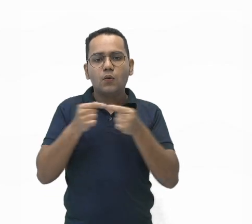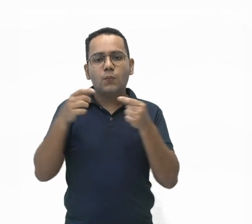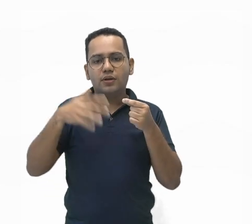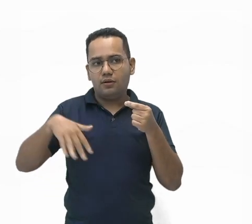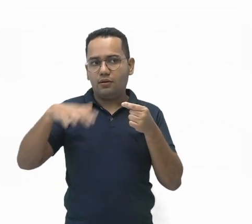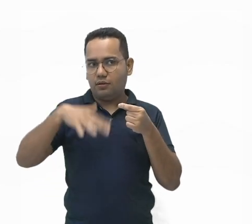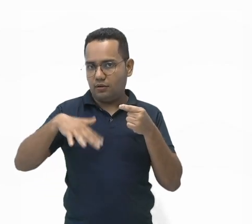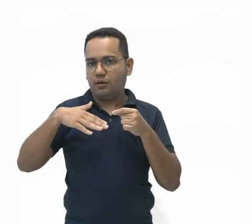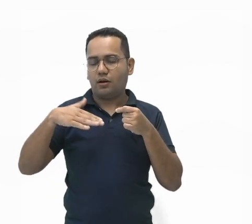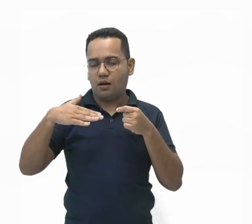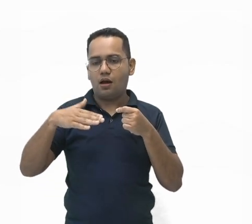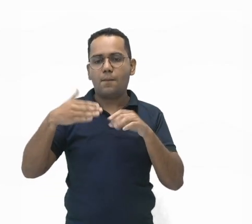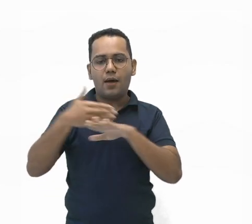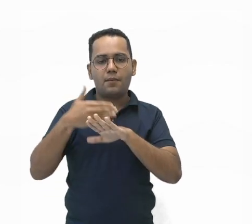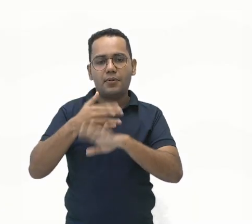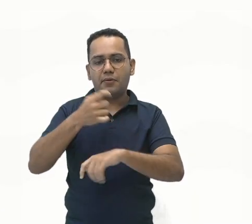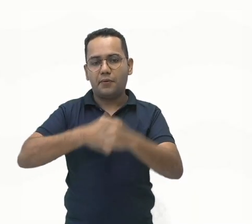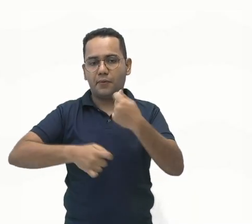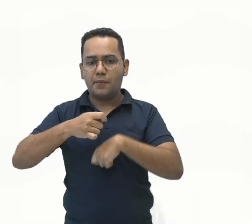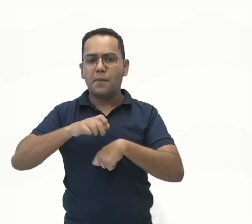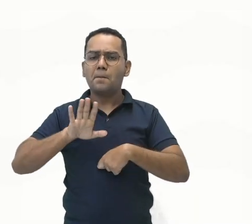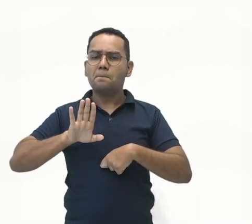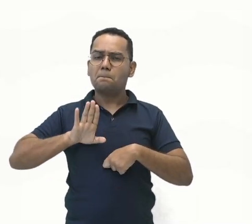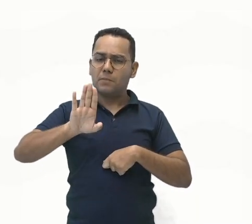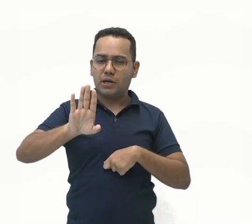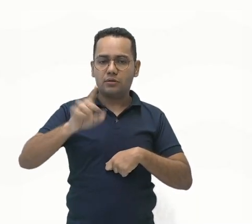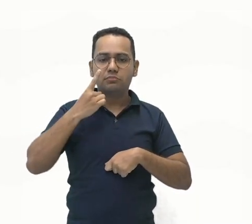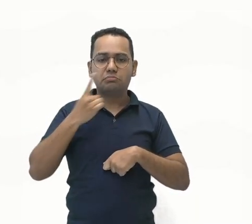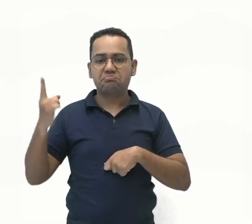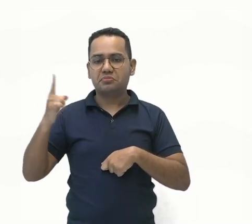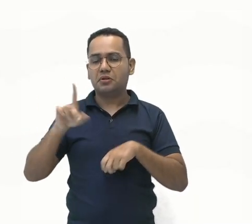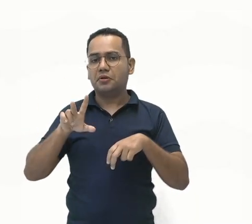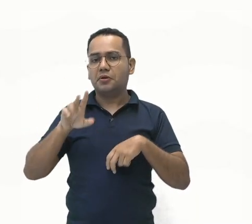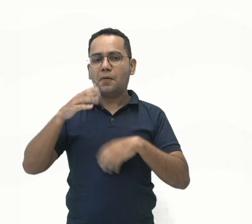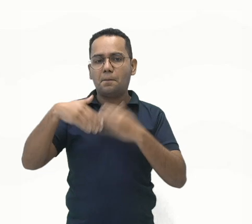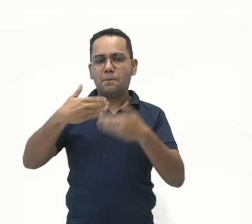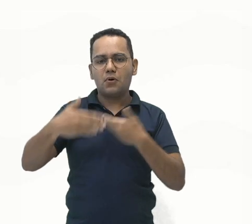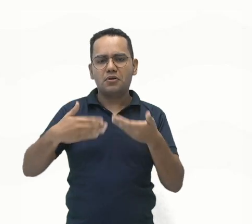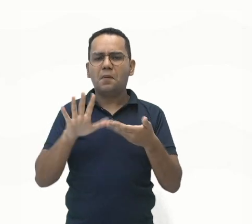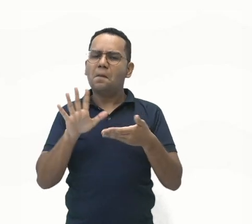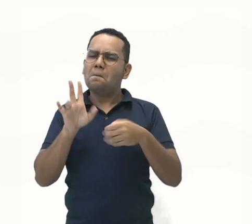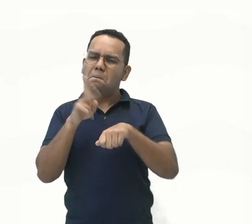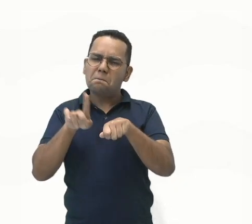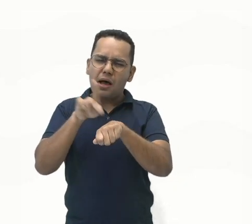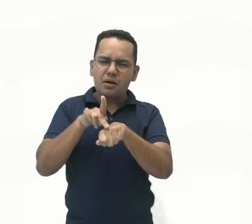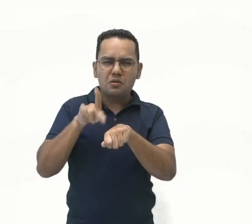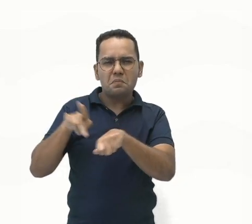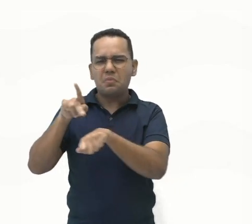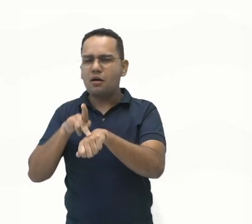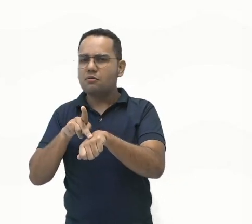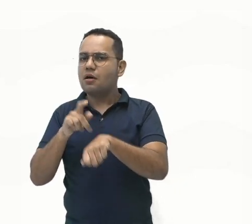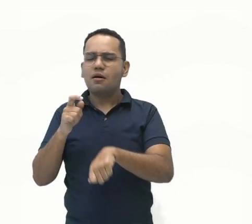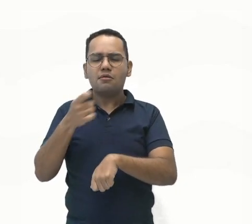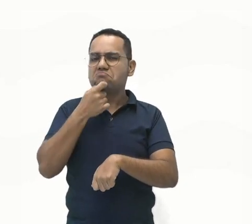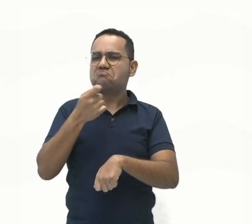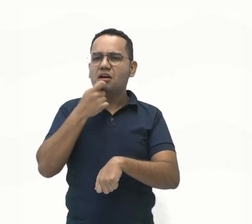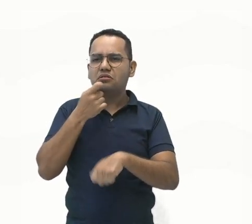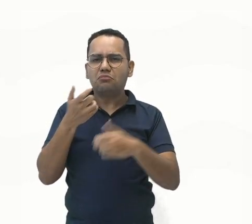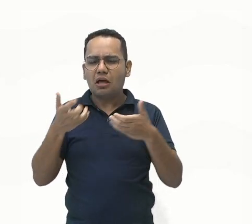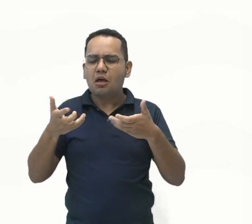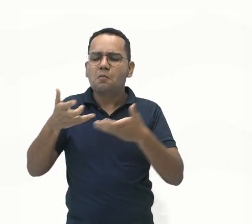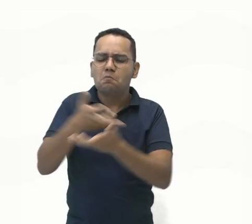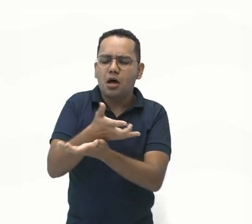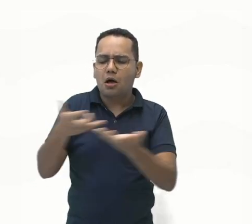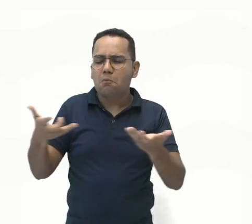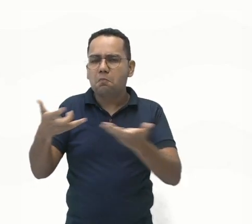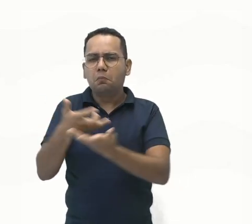primeiro processo de integração econômica entre os países. Nessa etapa, os países não estão tão entrosados,